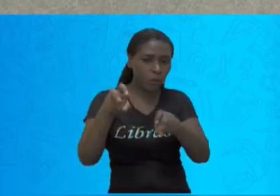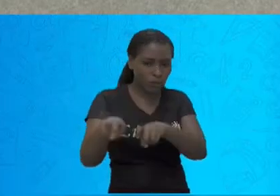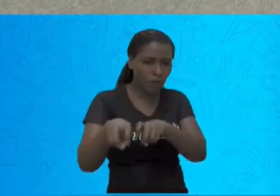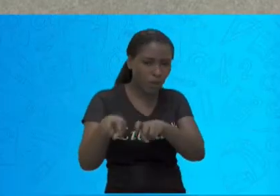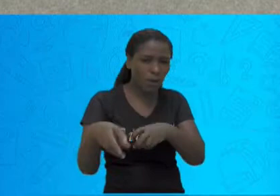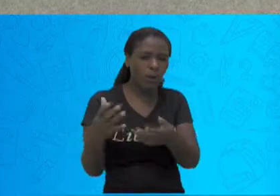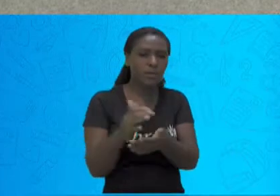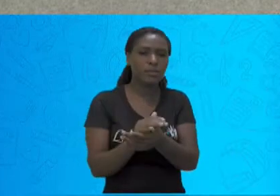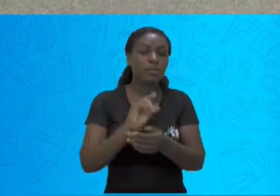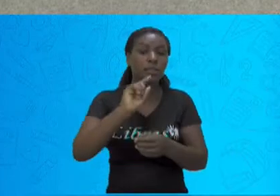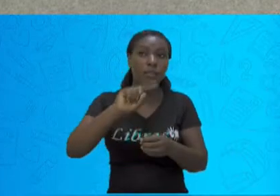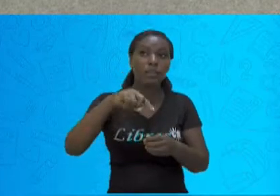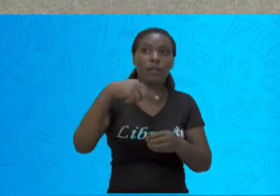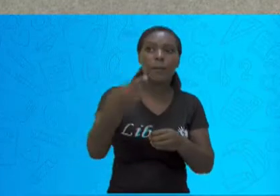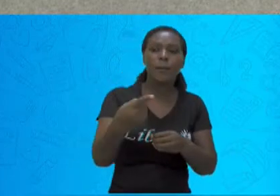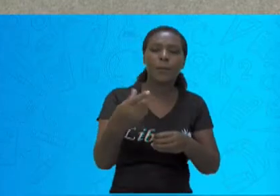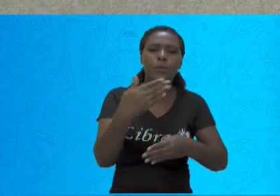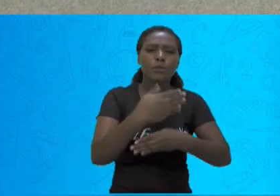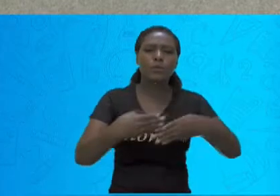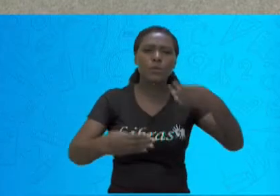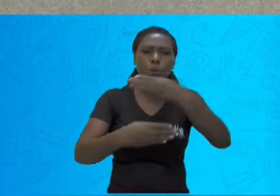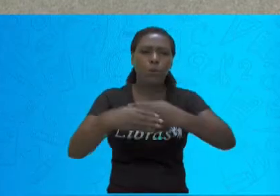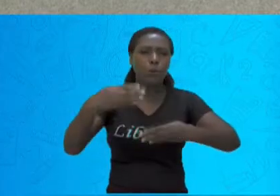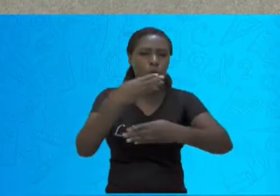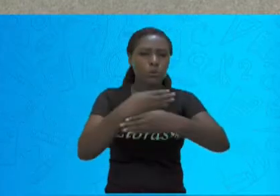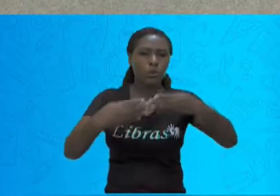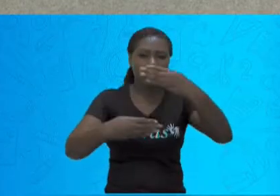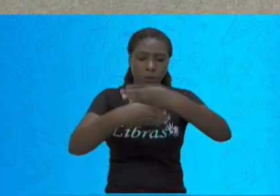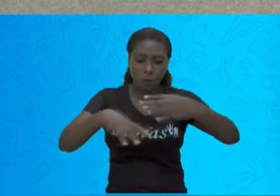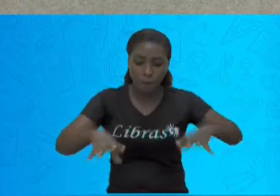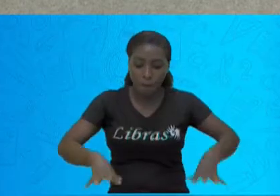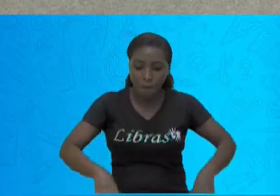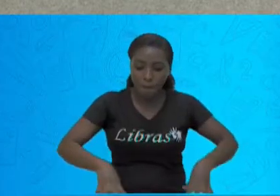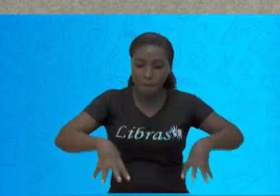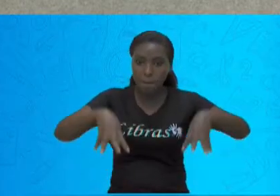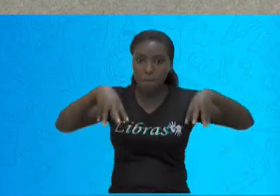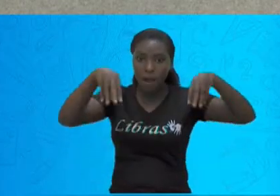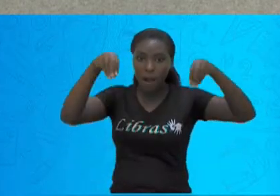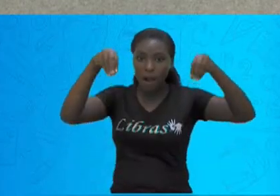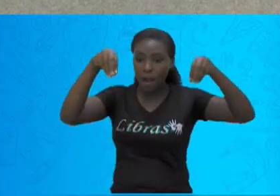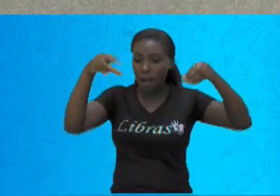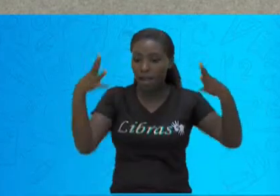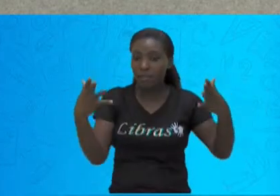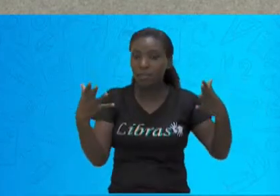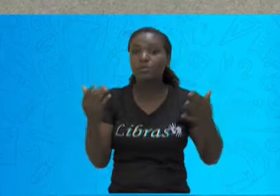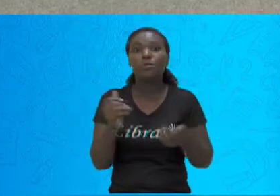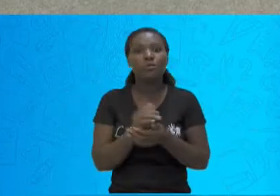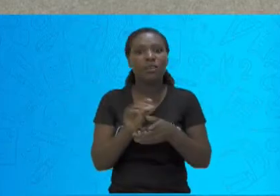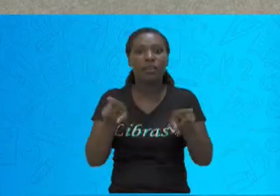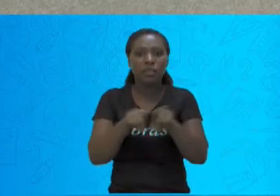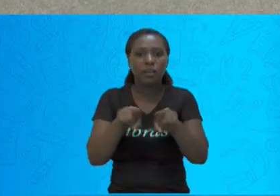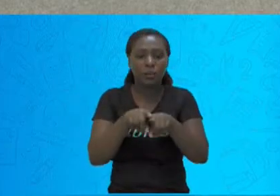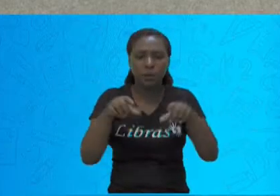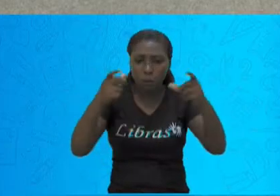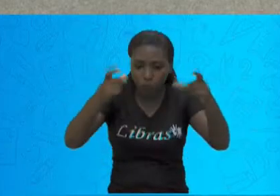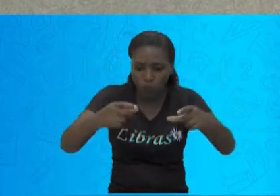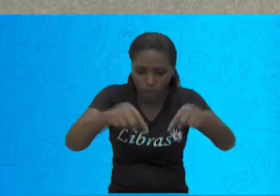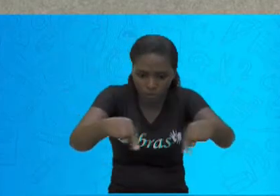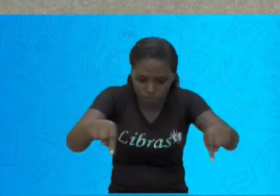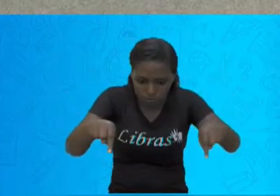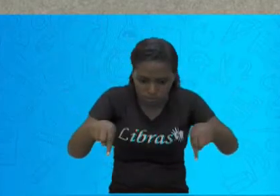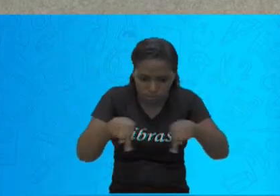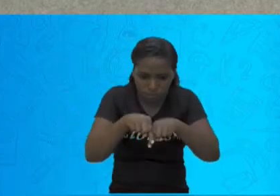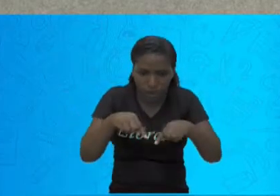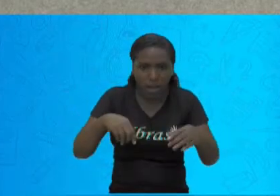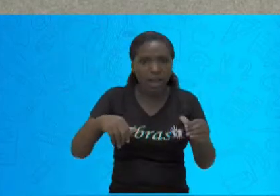de pedra, palácios e quadras de jogar bola. Olha aqui a